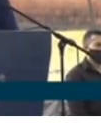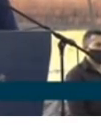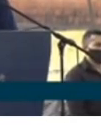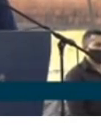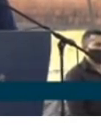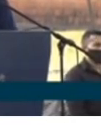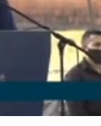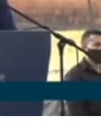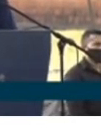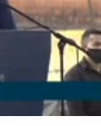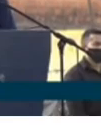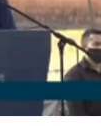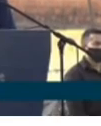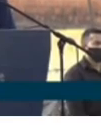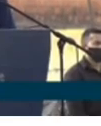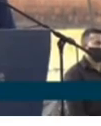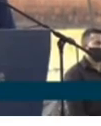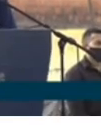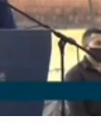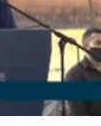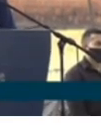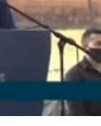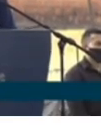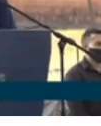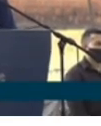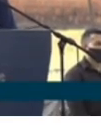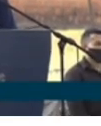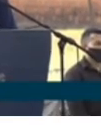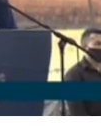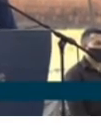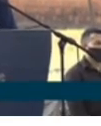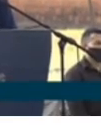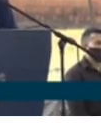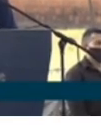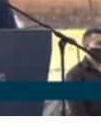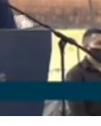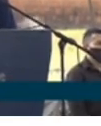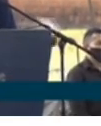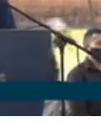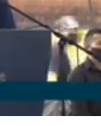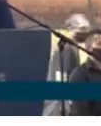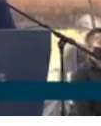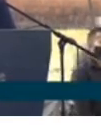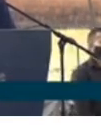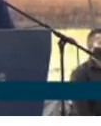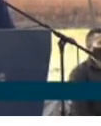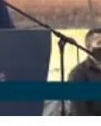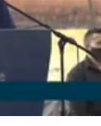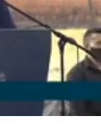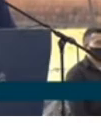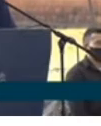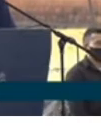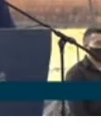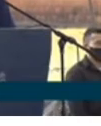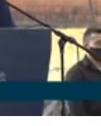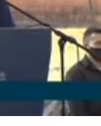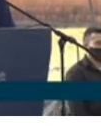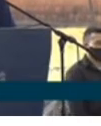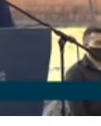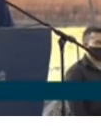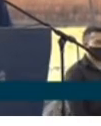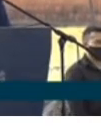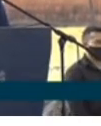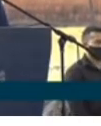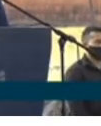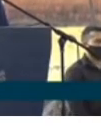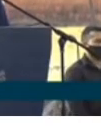Dizer que, por pouco, eu não integrei a nossa Força Aérea. Faltou muito pouco. Tá? E, obviamente, quis o destino que viesse